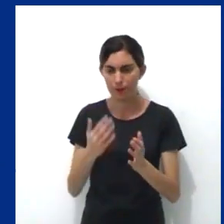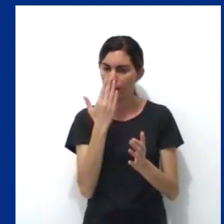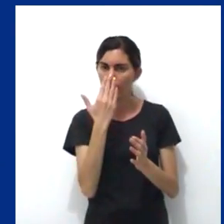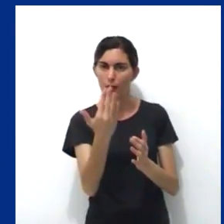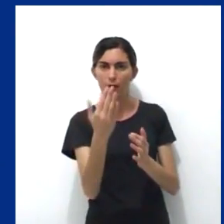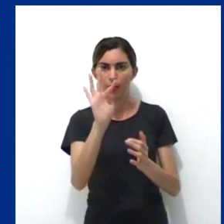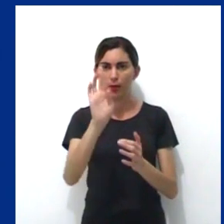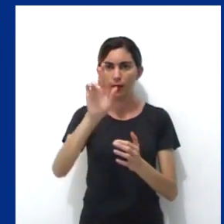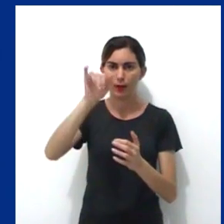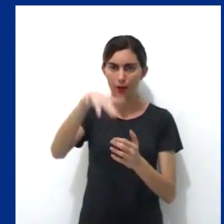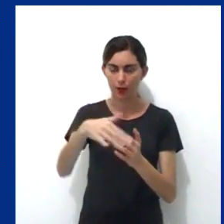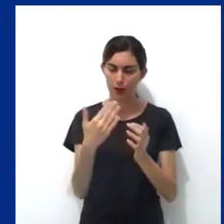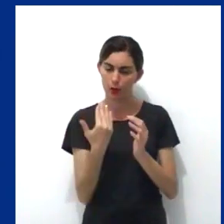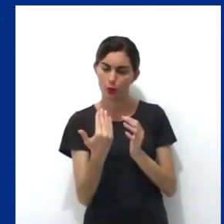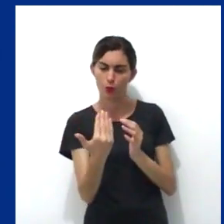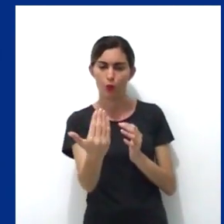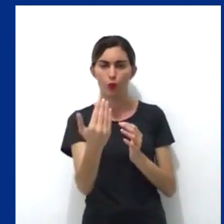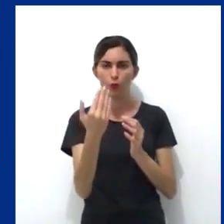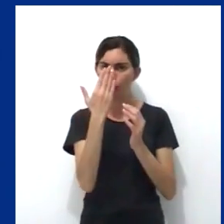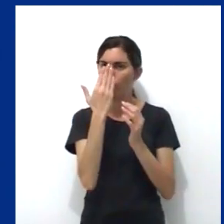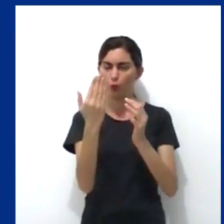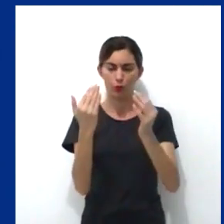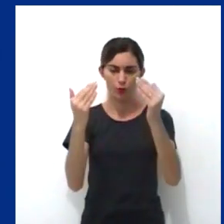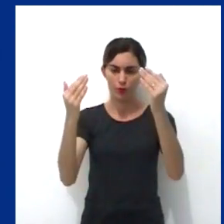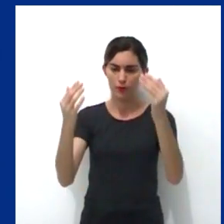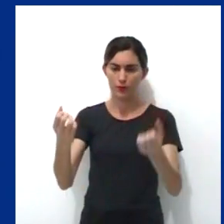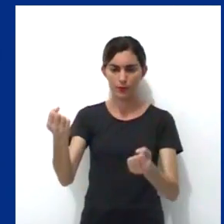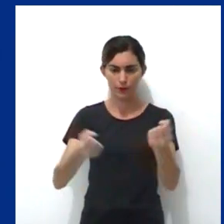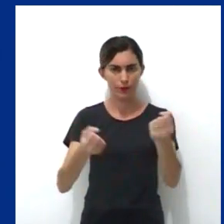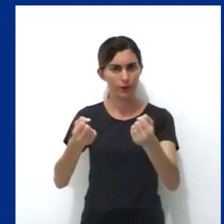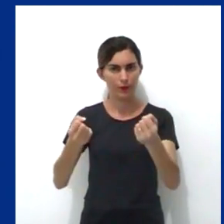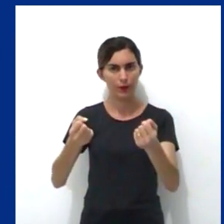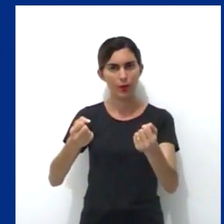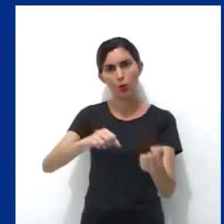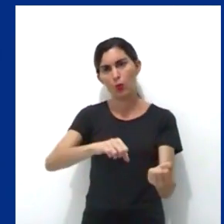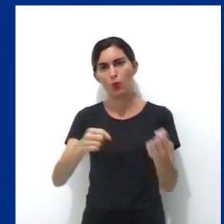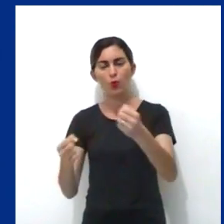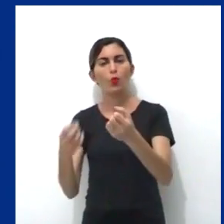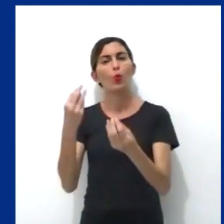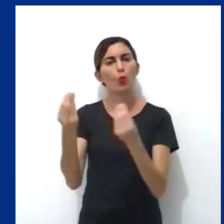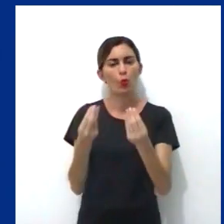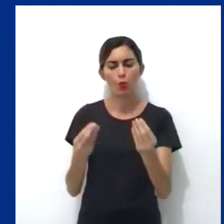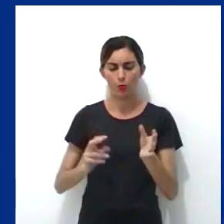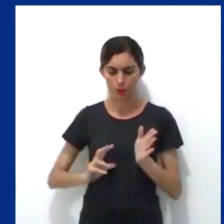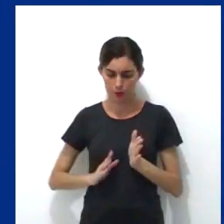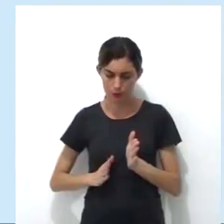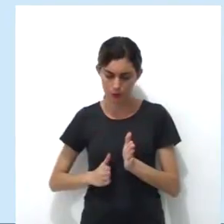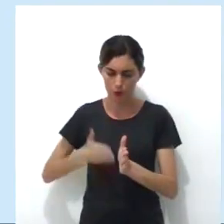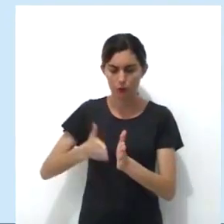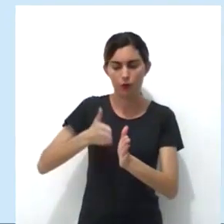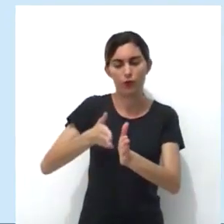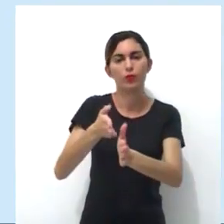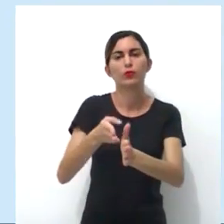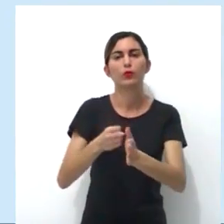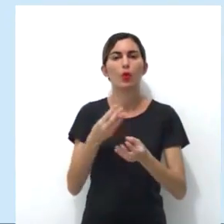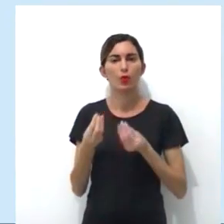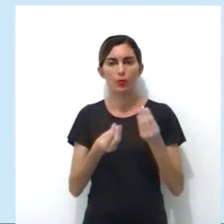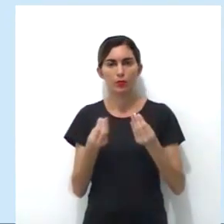termodinâmica? Acontece em relação ao funcionamento da máquina. Você sabe como funciona uma